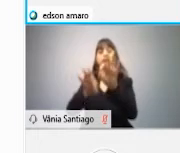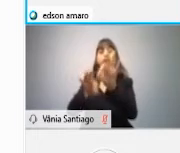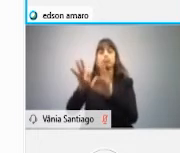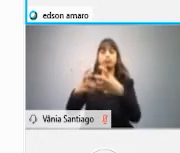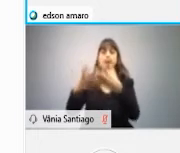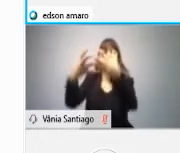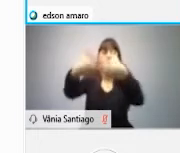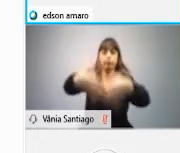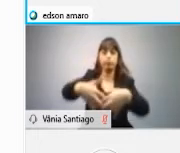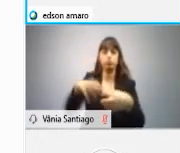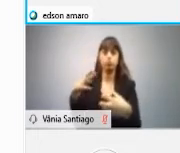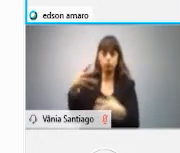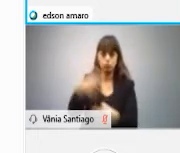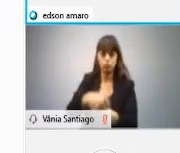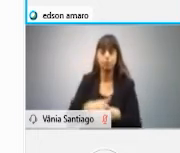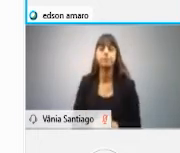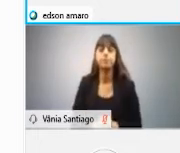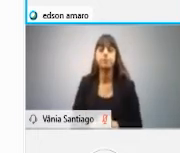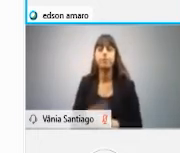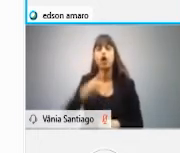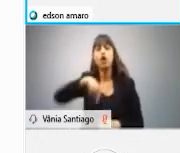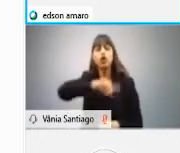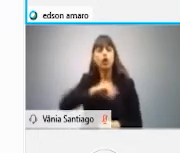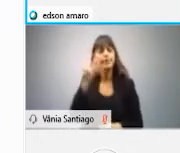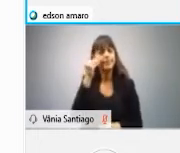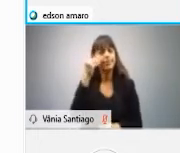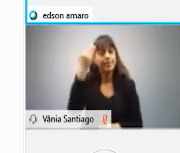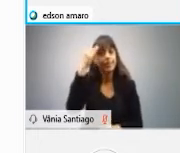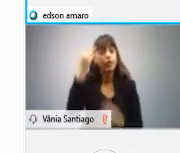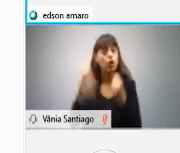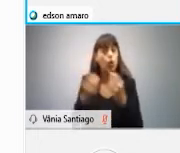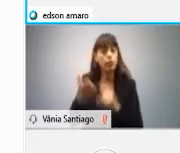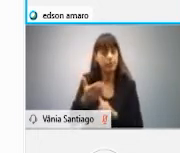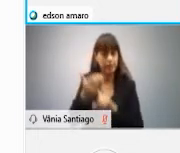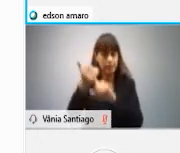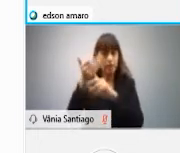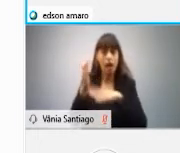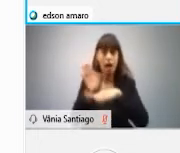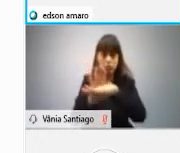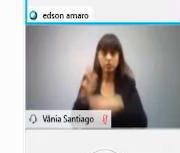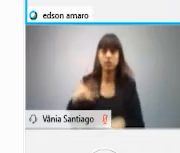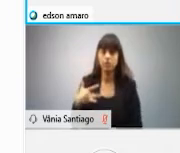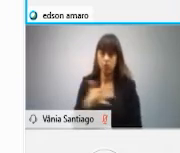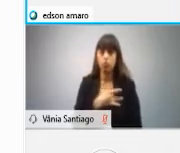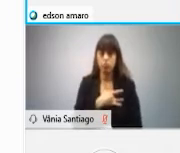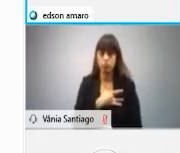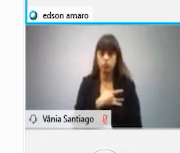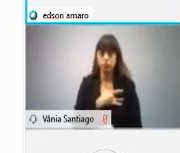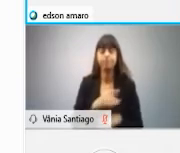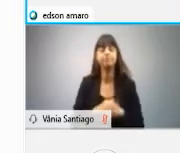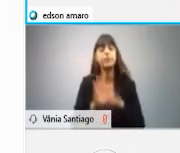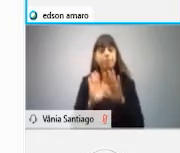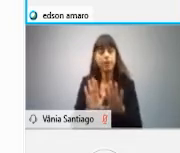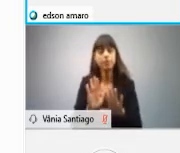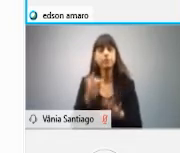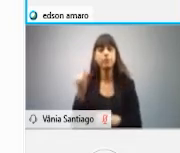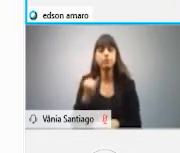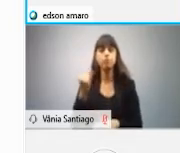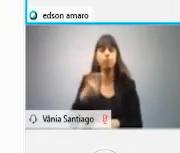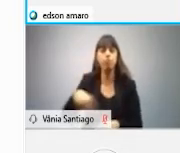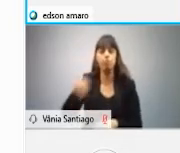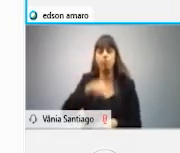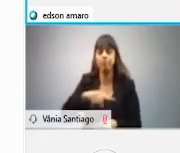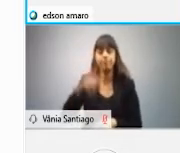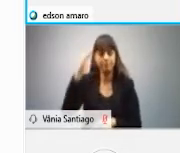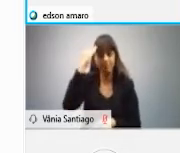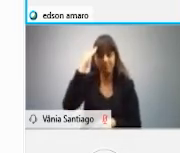Nós vamos tentar entender como é que essas tecnologias podem ajudar a saúde nos próximos slides. Mas aqui é importante vocês terem a primeira noção